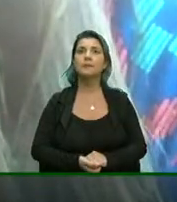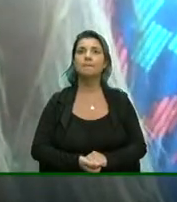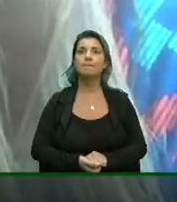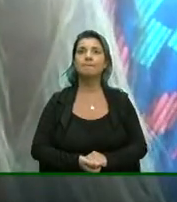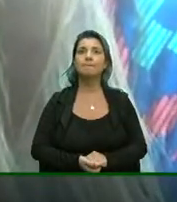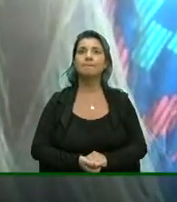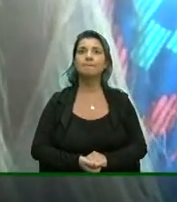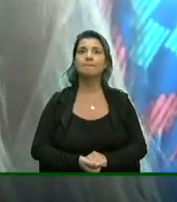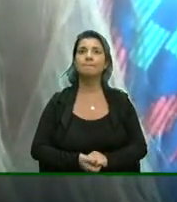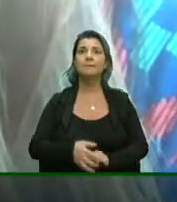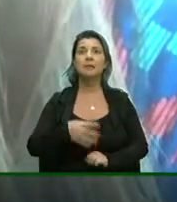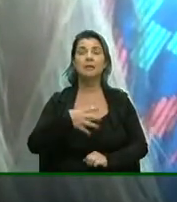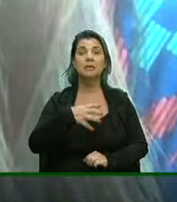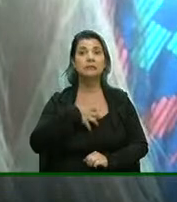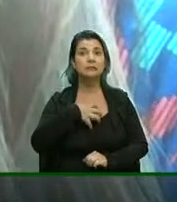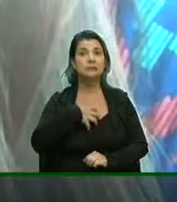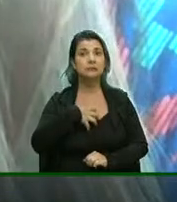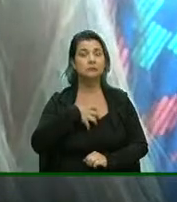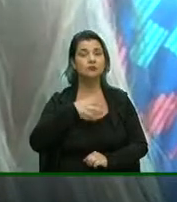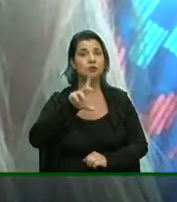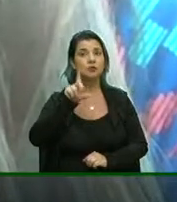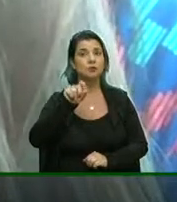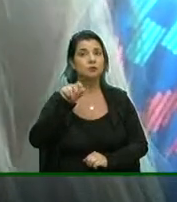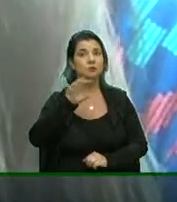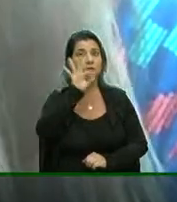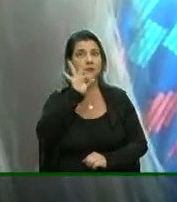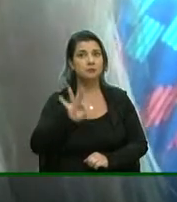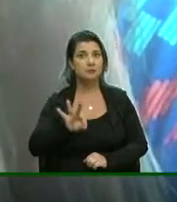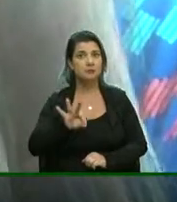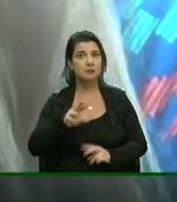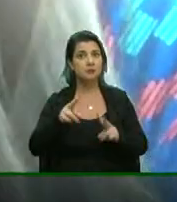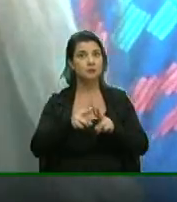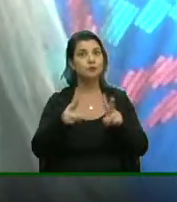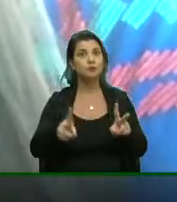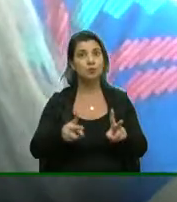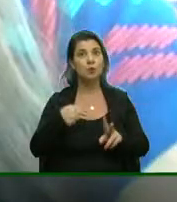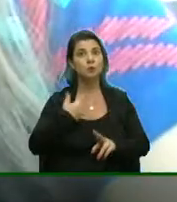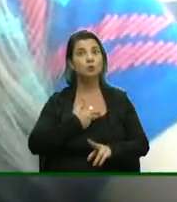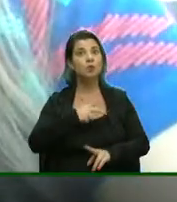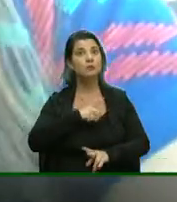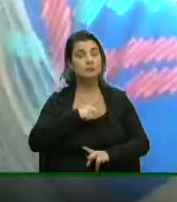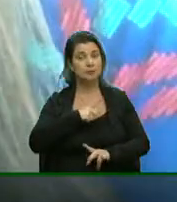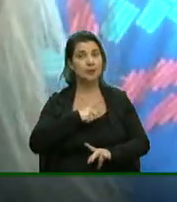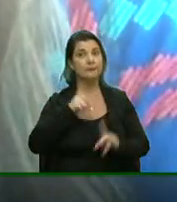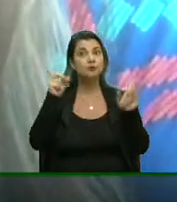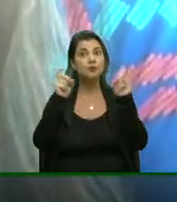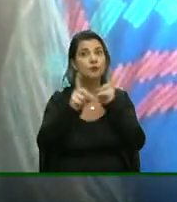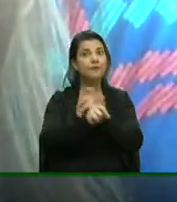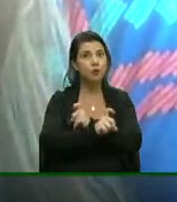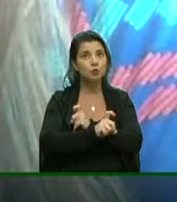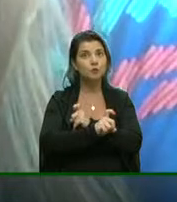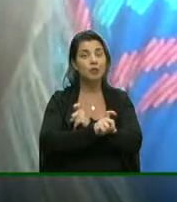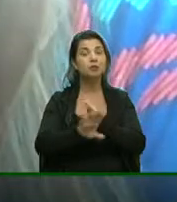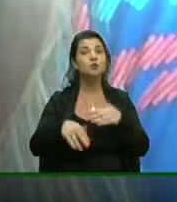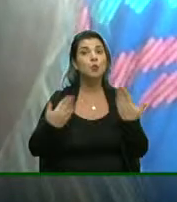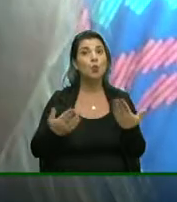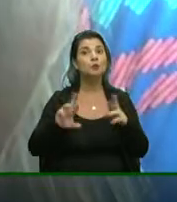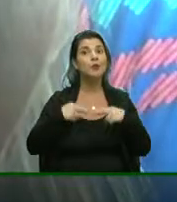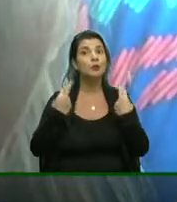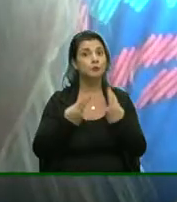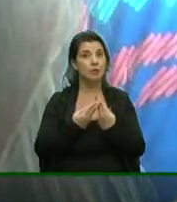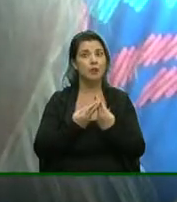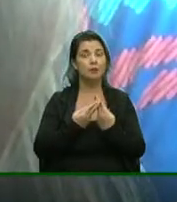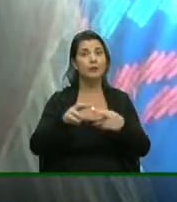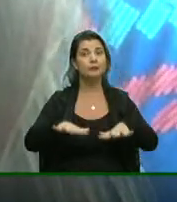Dessa forma, 100% virtual, que nós estamos fazendo a sessão, nós temos algumas dificuldades que nós não tínhamos antes, quando a sessão era no plenário.